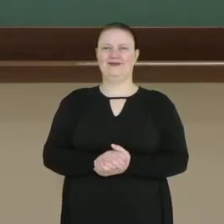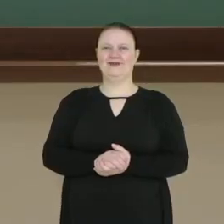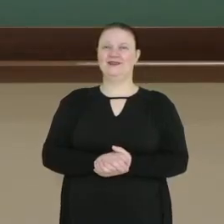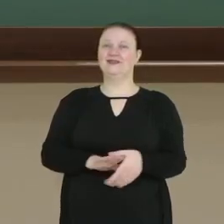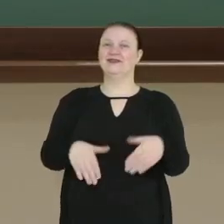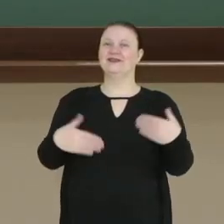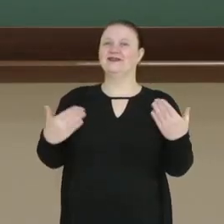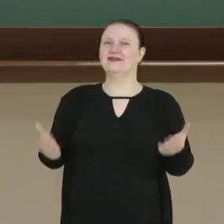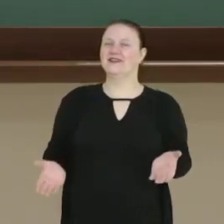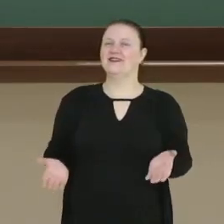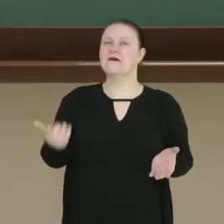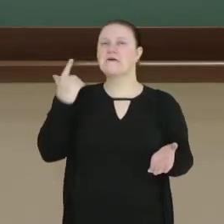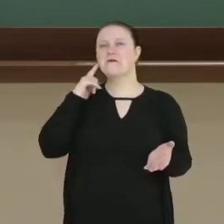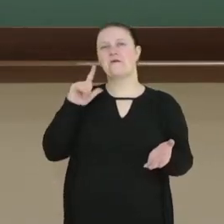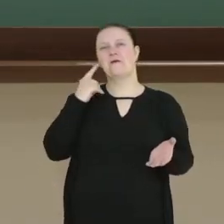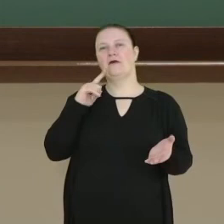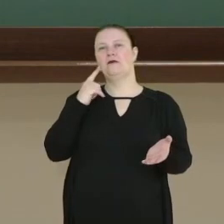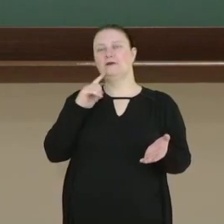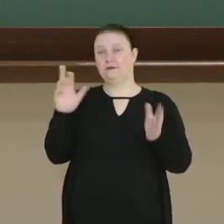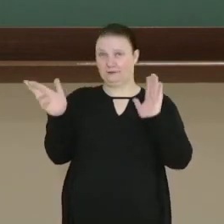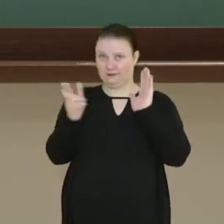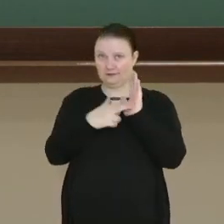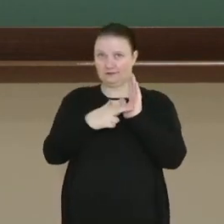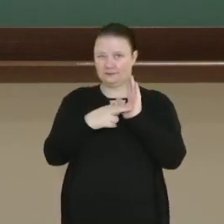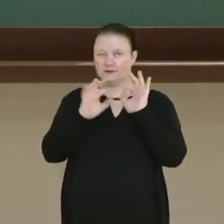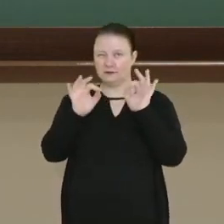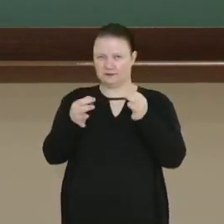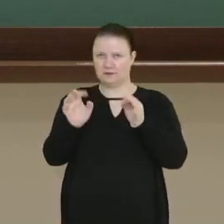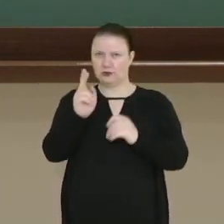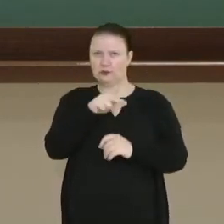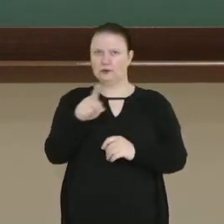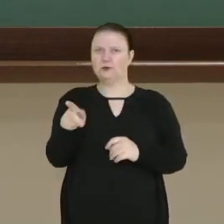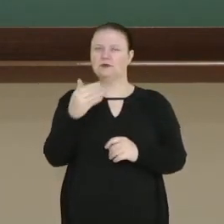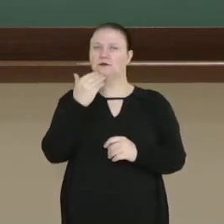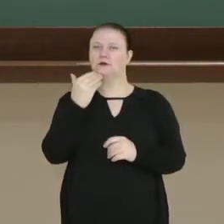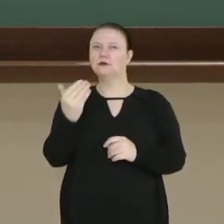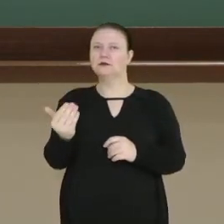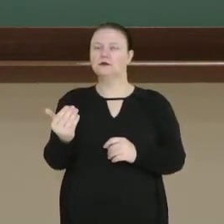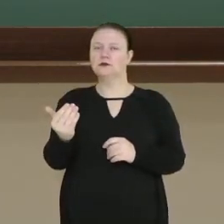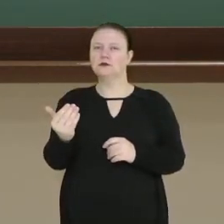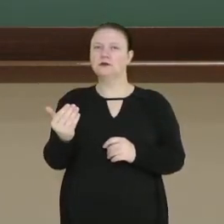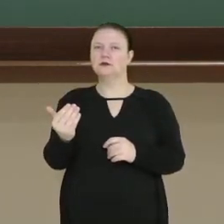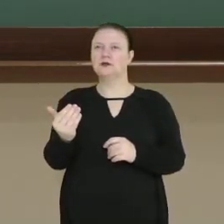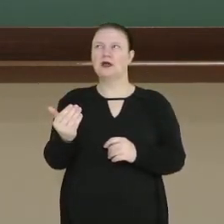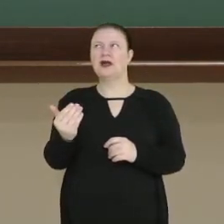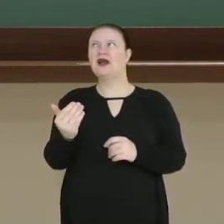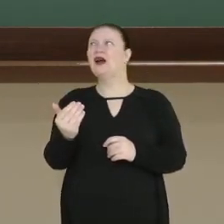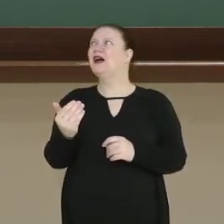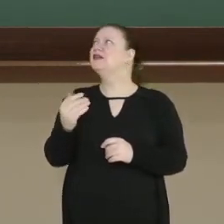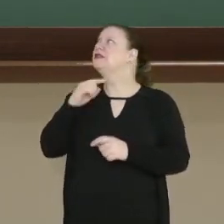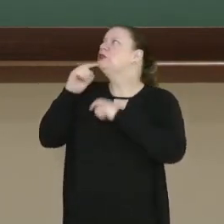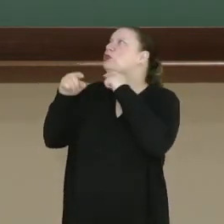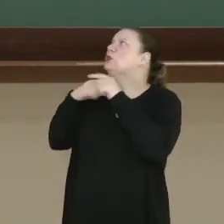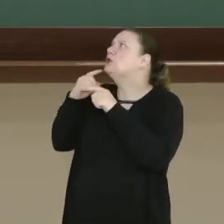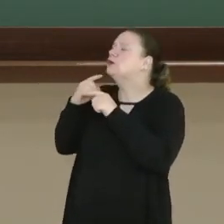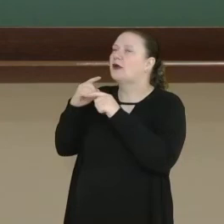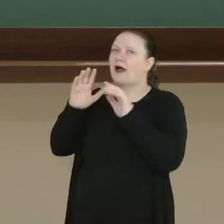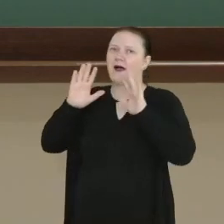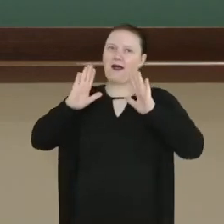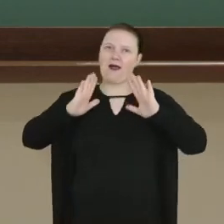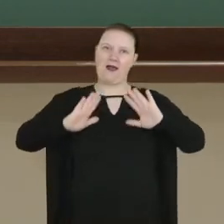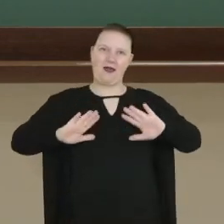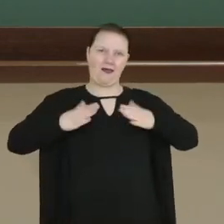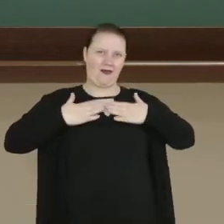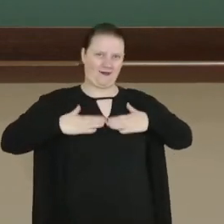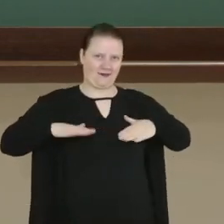E aí, vocês conseguiram responder então o que o professor pediu? Fiquei em dúvida, professor. Bom, então vamos ver